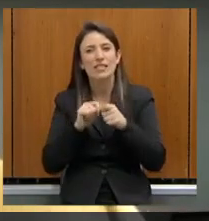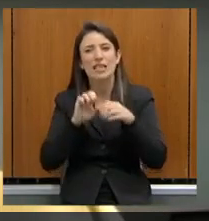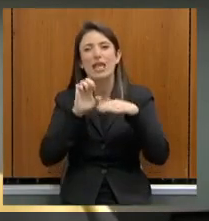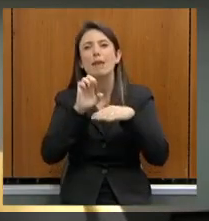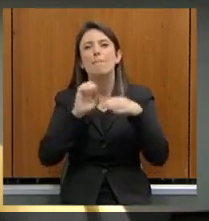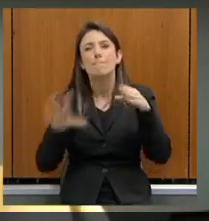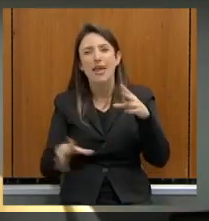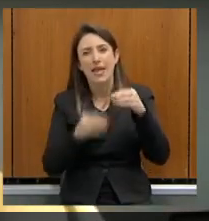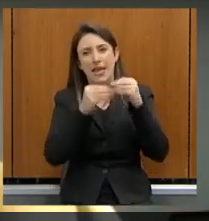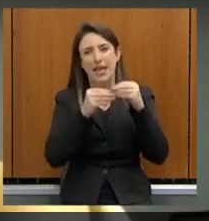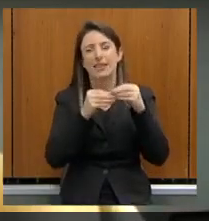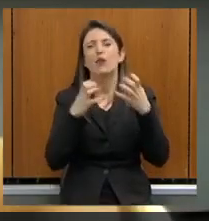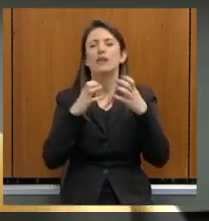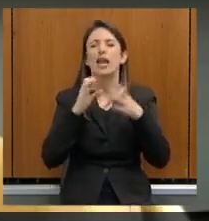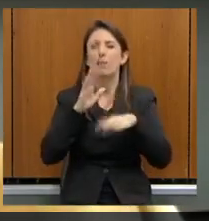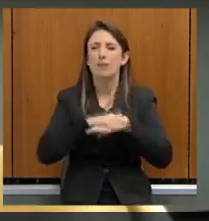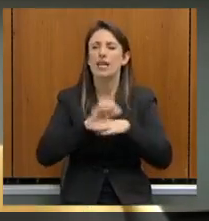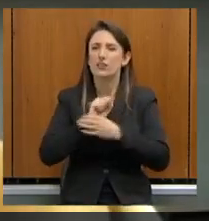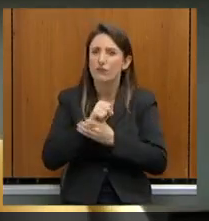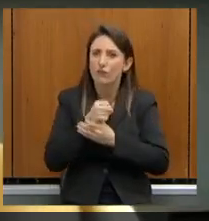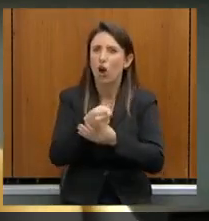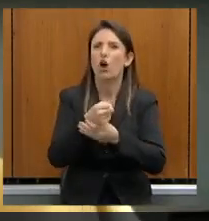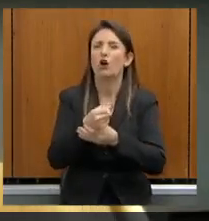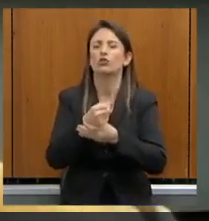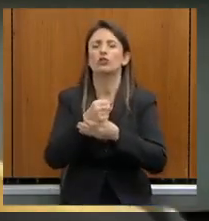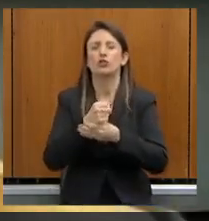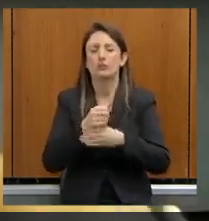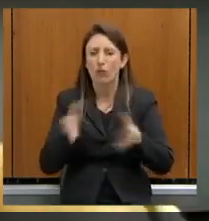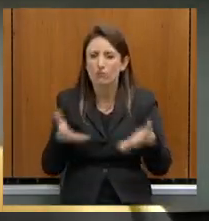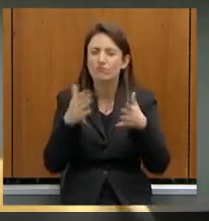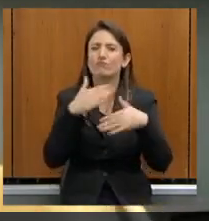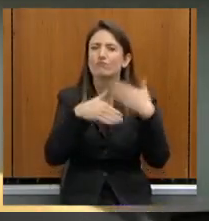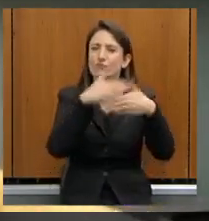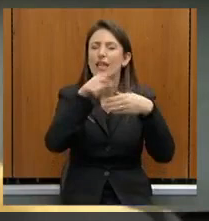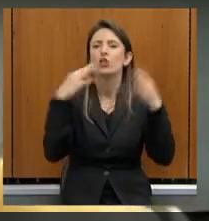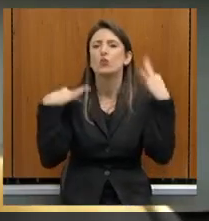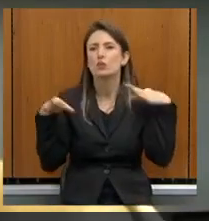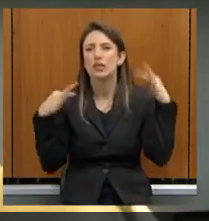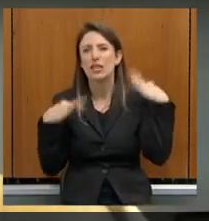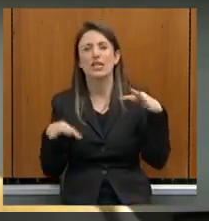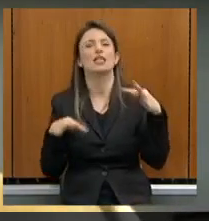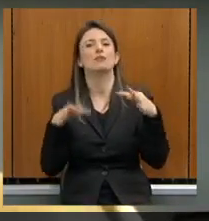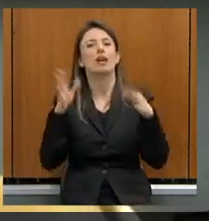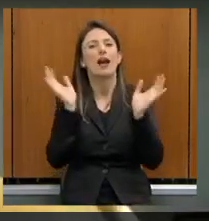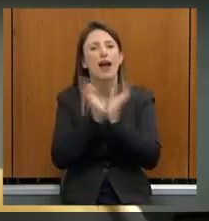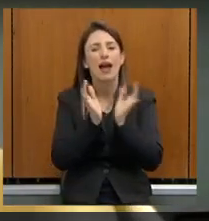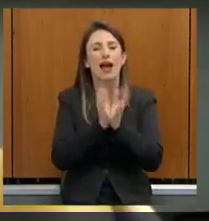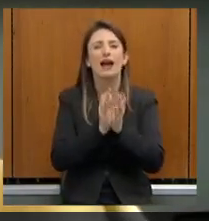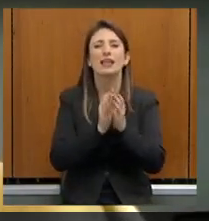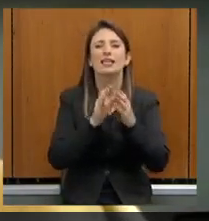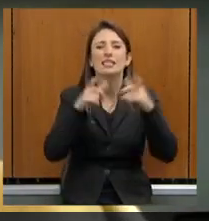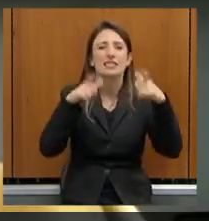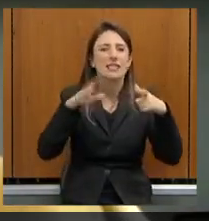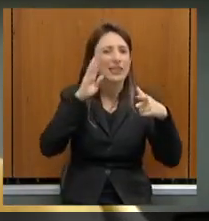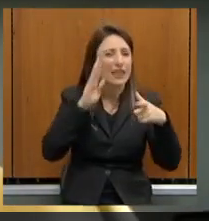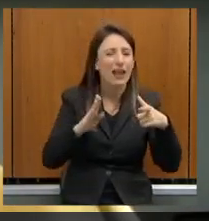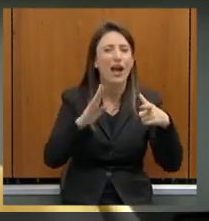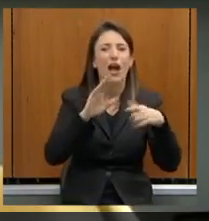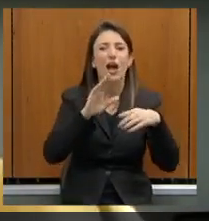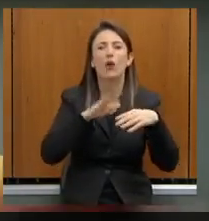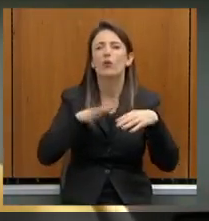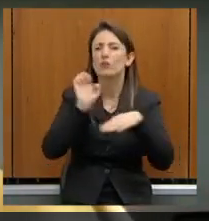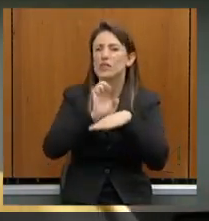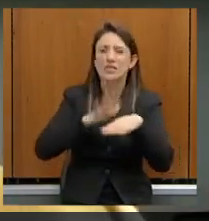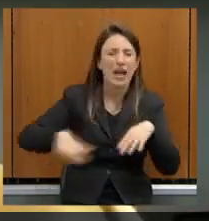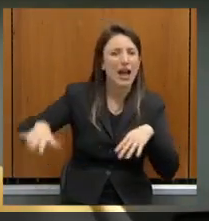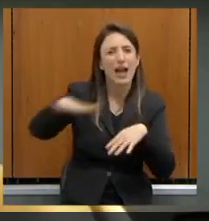base comunitária colocar esse turismo num circuito nacional e estadual para que a região também possa sair dentro